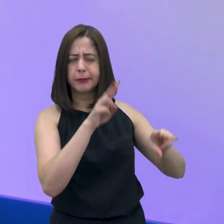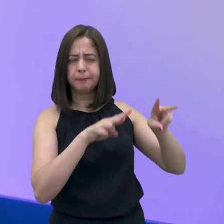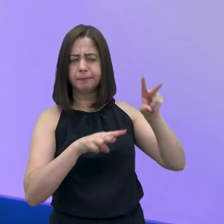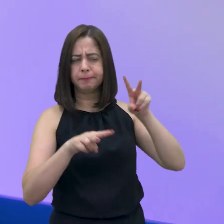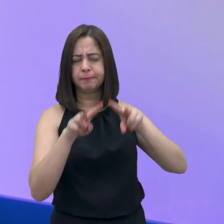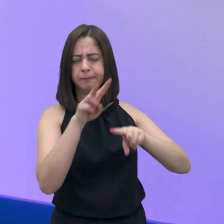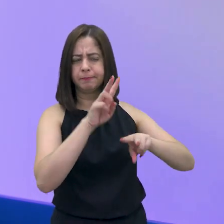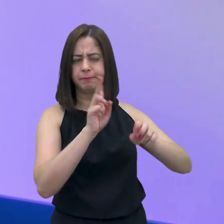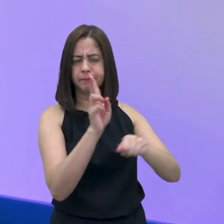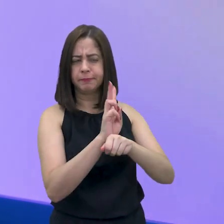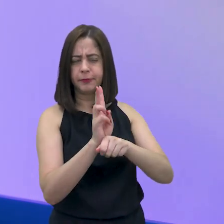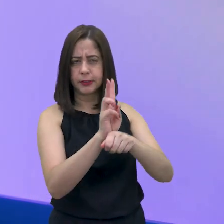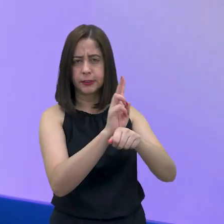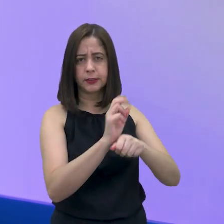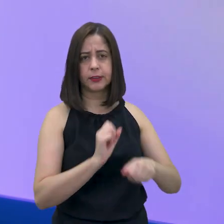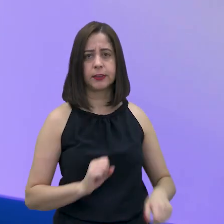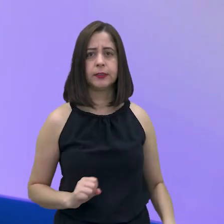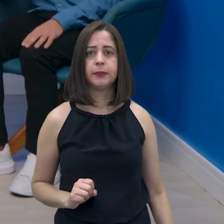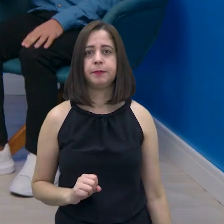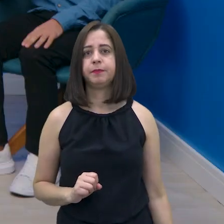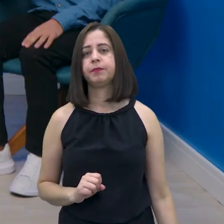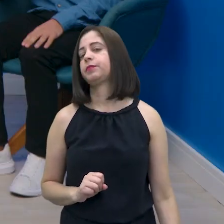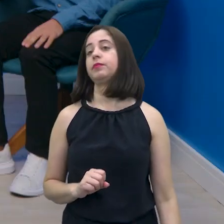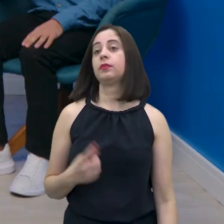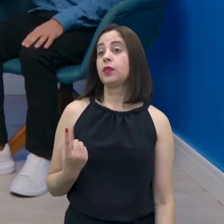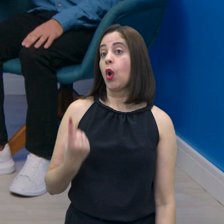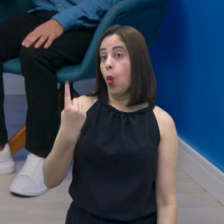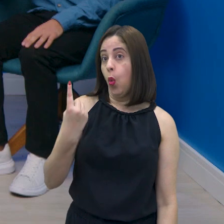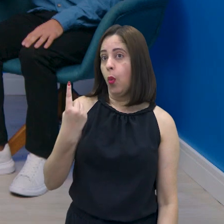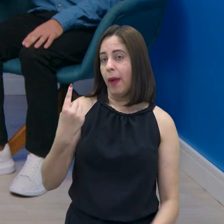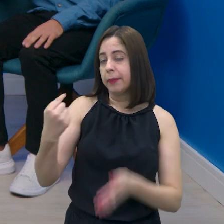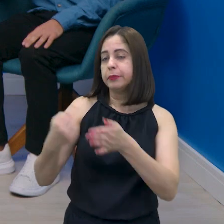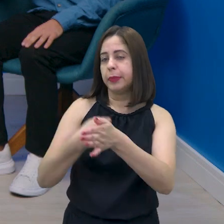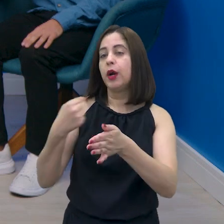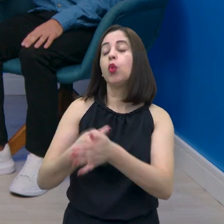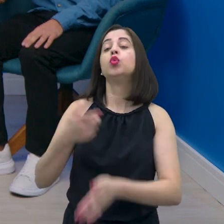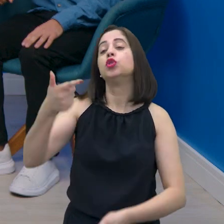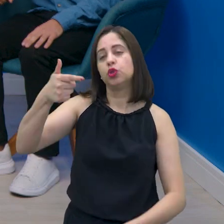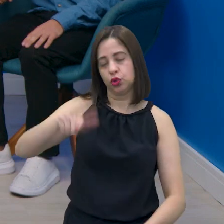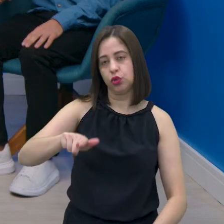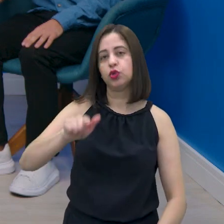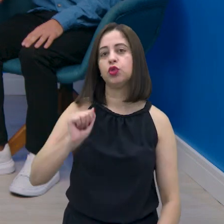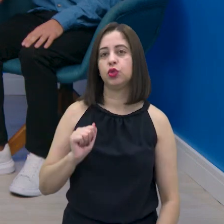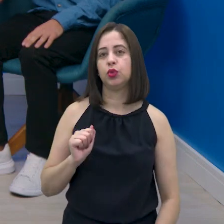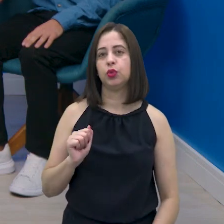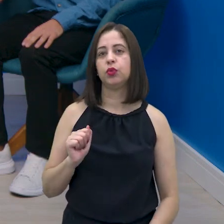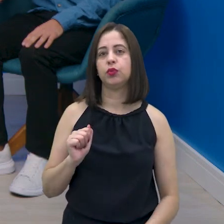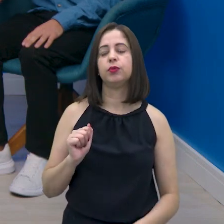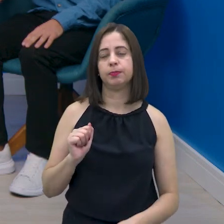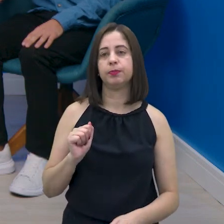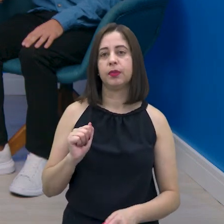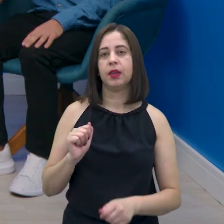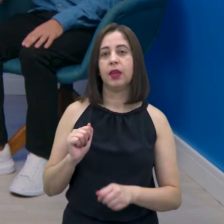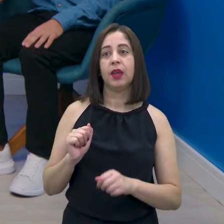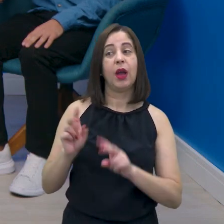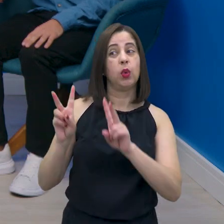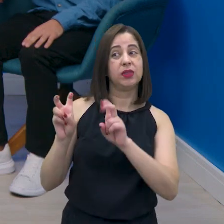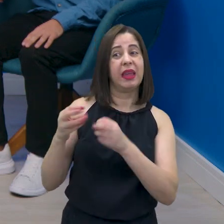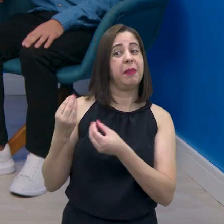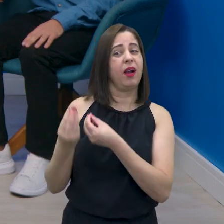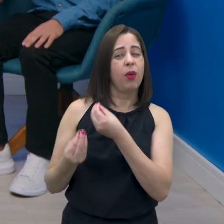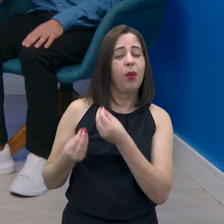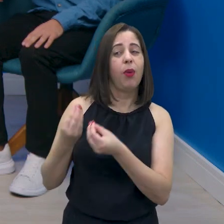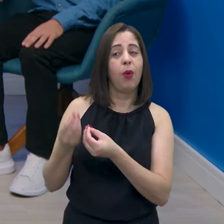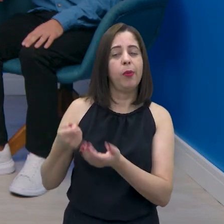na fiscalização também dos poderes. Nós temos mais uma pergunta da população que também tem a ver com isso, né, com essa questão